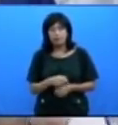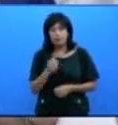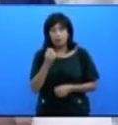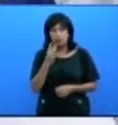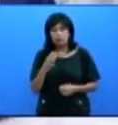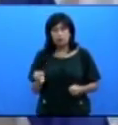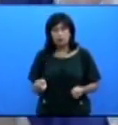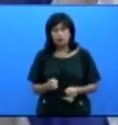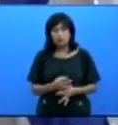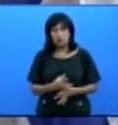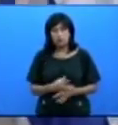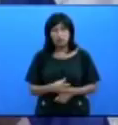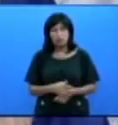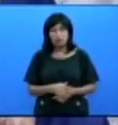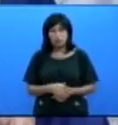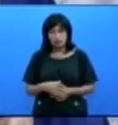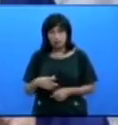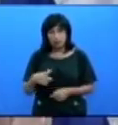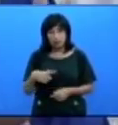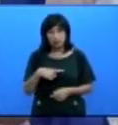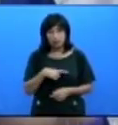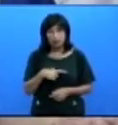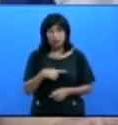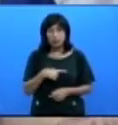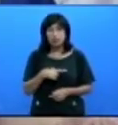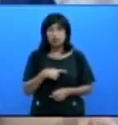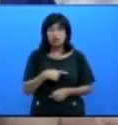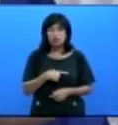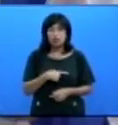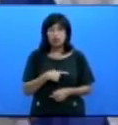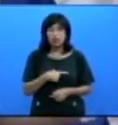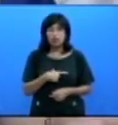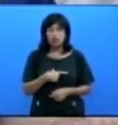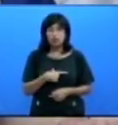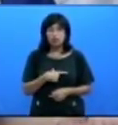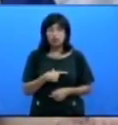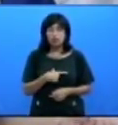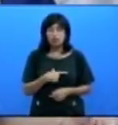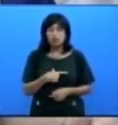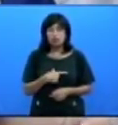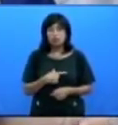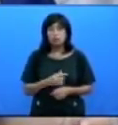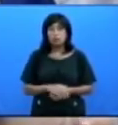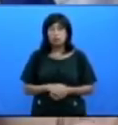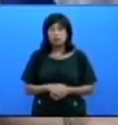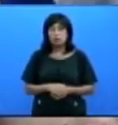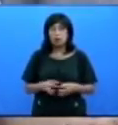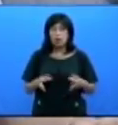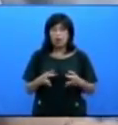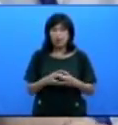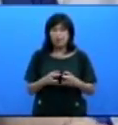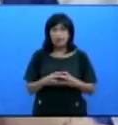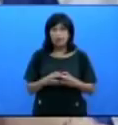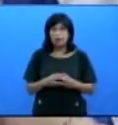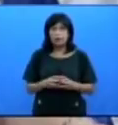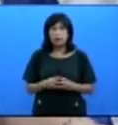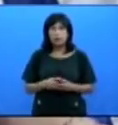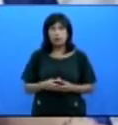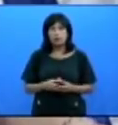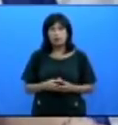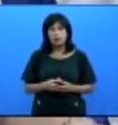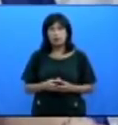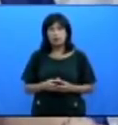concluir, nós tivemos aí um longo processo. A nossa comissão, como eu já disse, do vereador Cido Sarave, vereador Edna